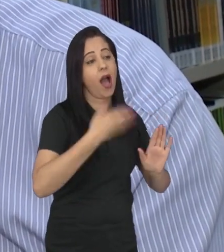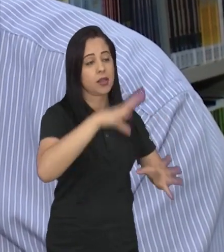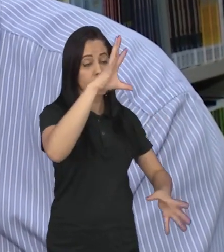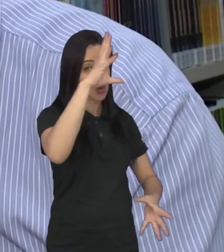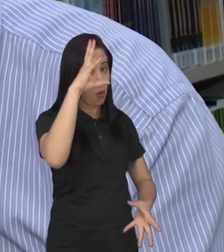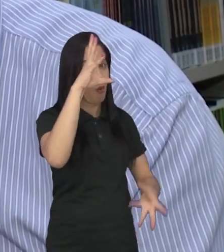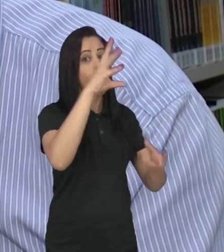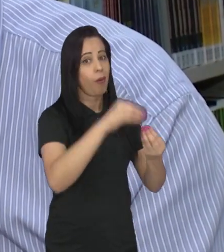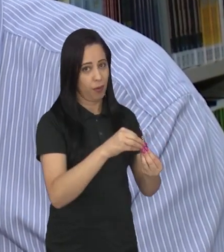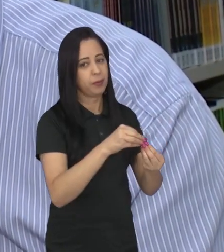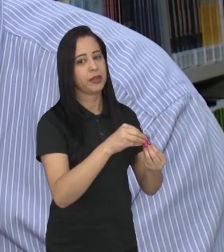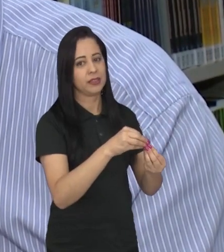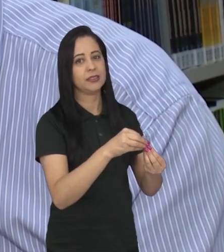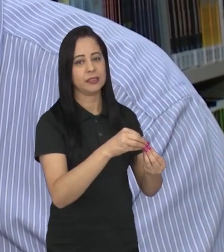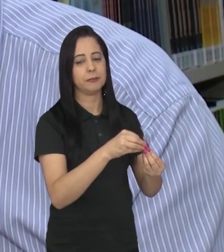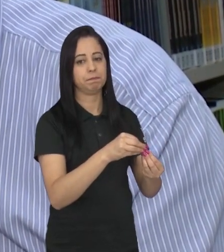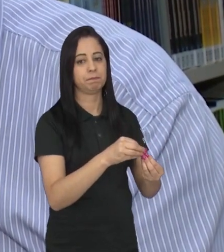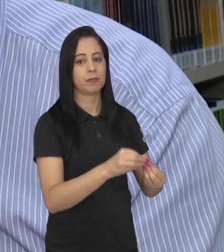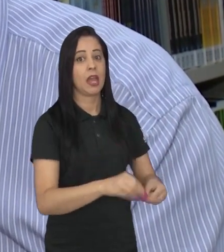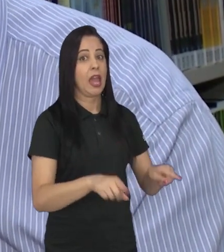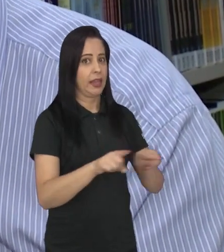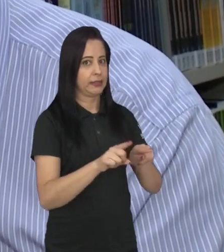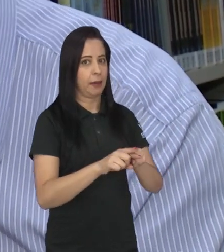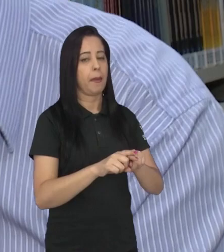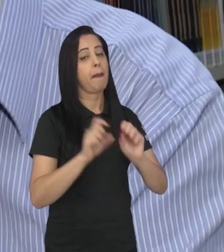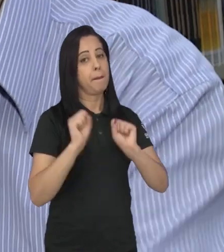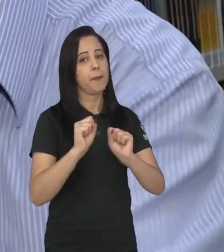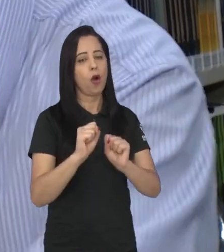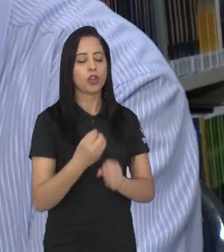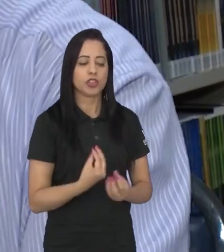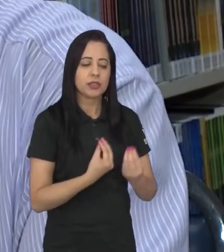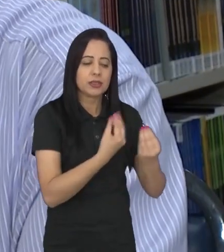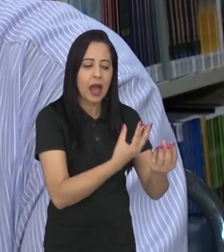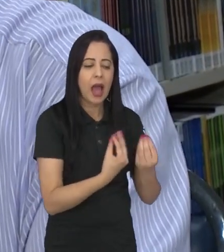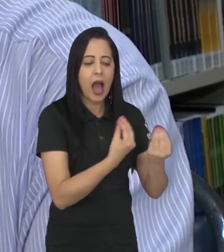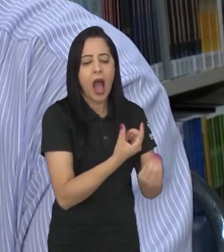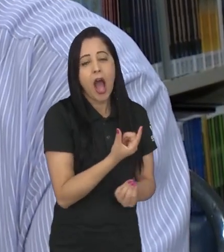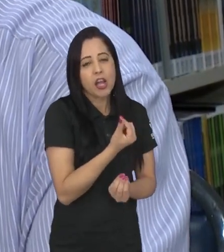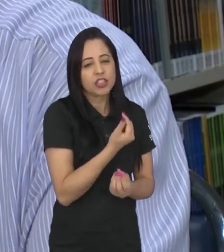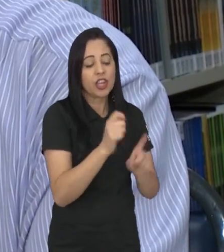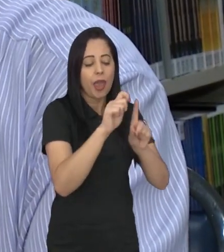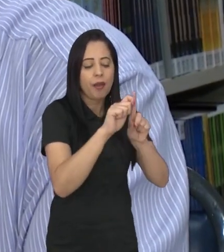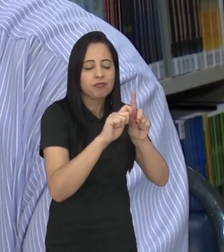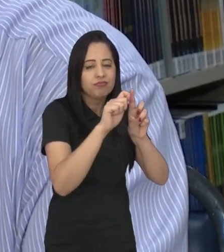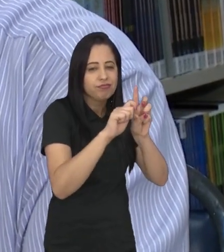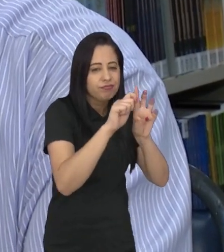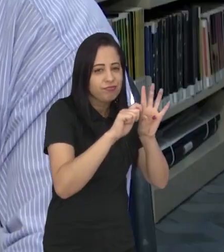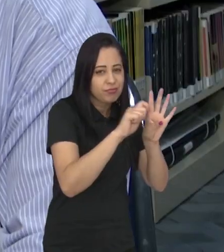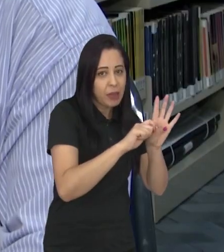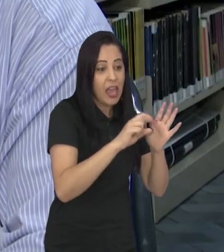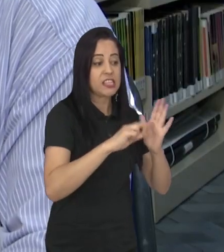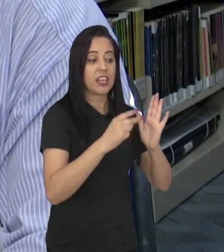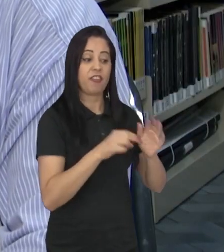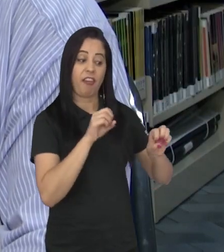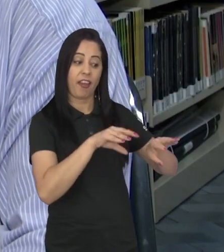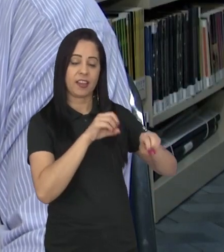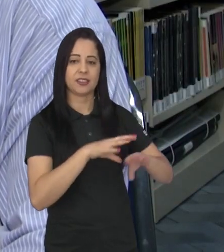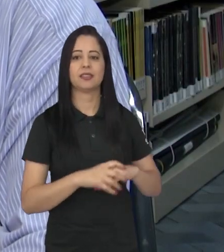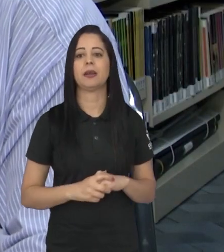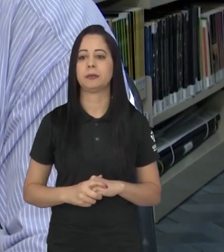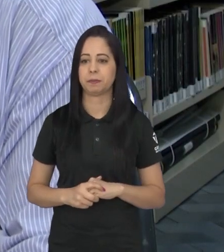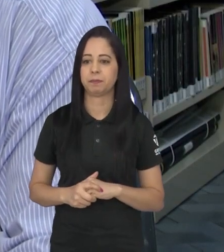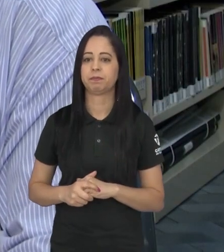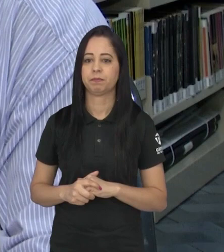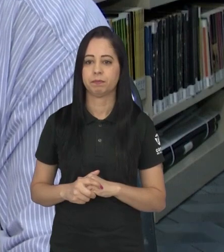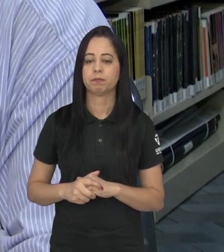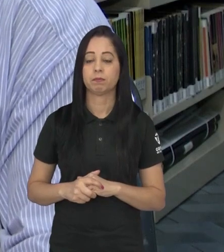serem moldadas. Ele ainda defende as mesadas, pois diz ser uma forma pedagógica de ensinar. O jovem, né, ele tem